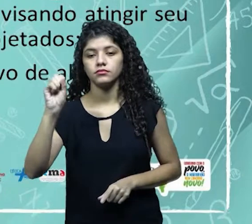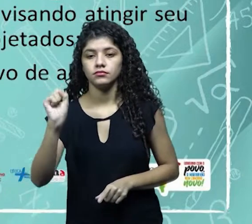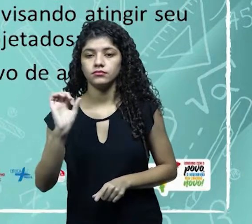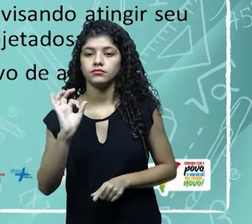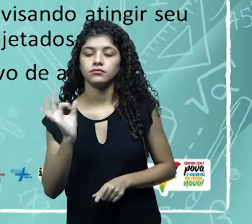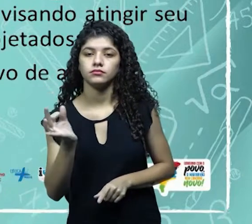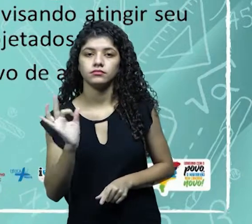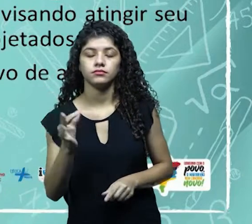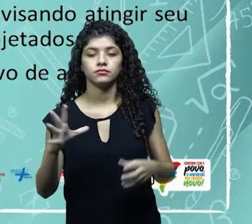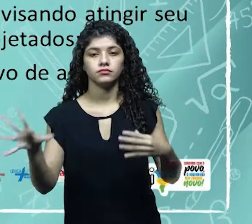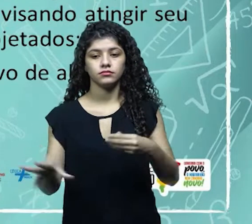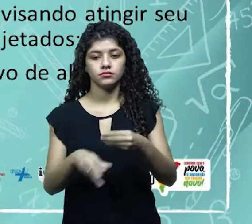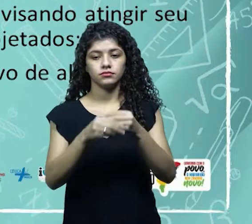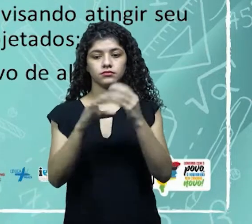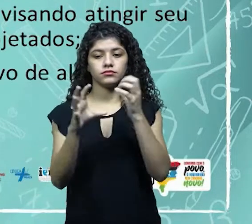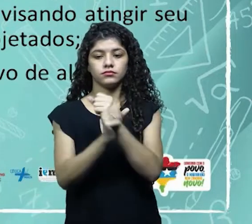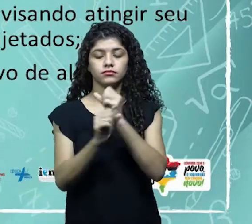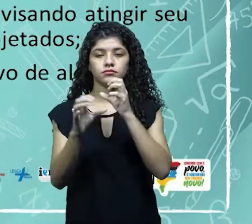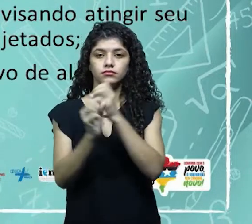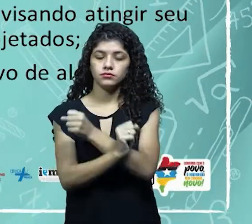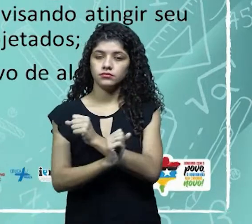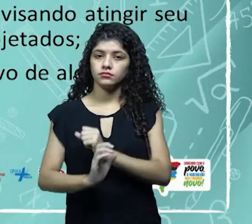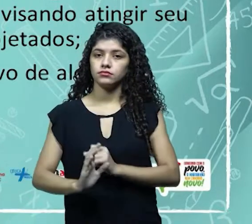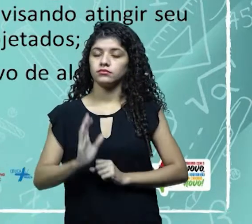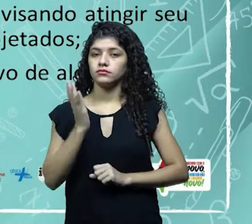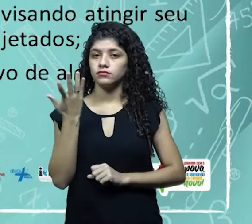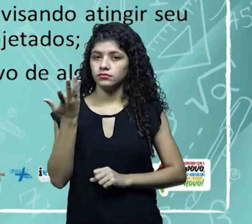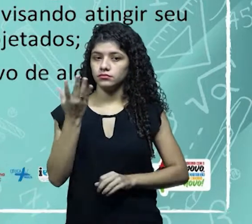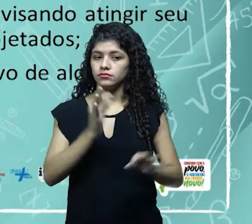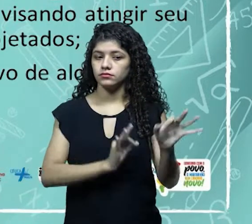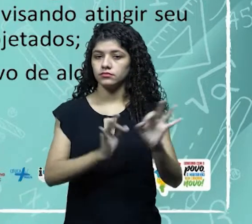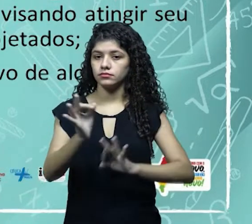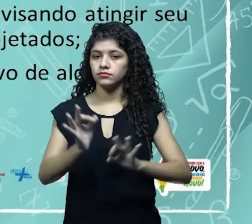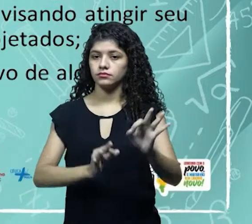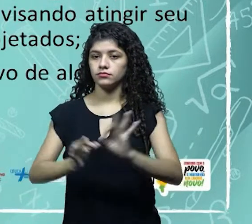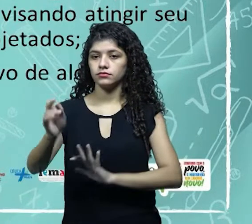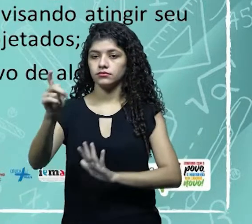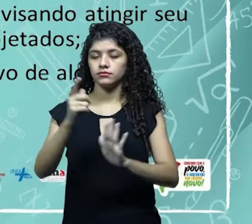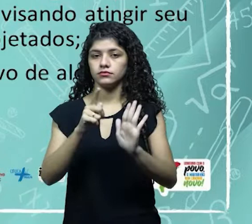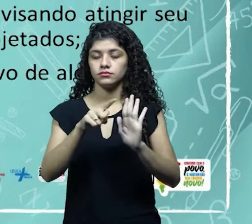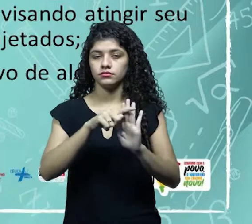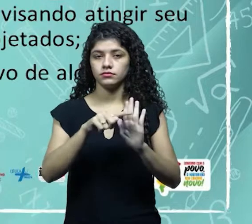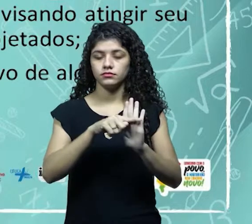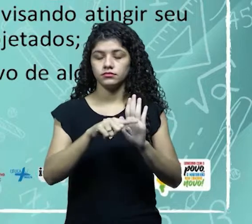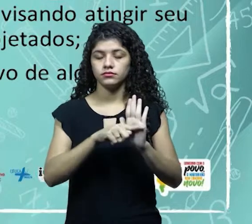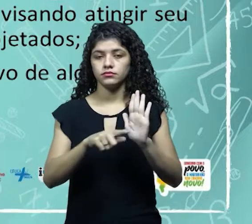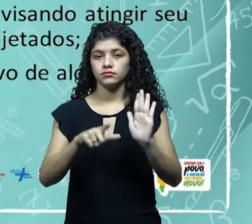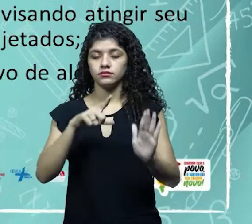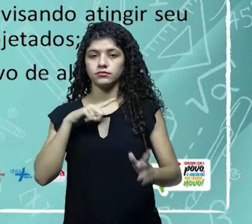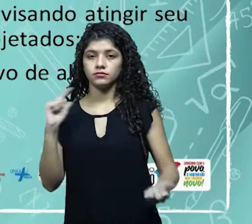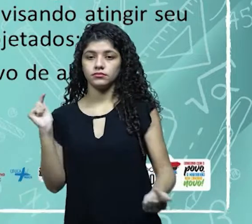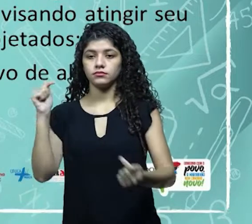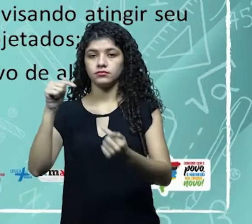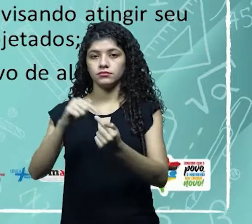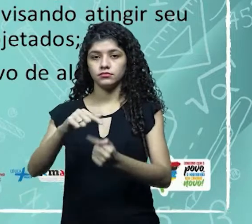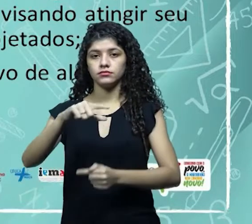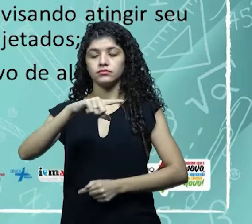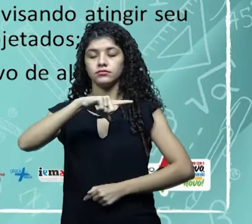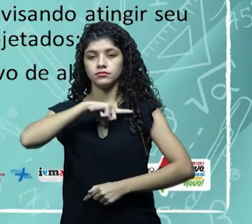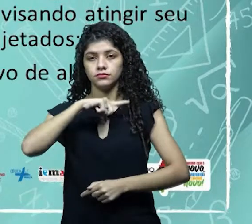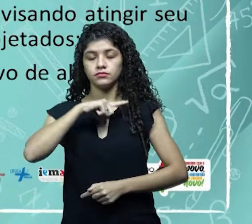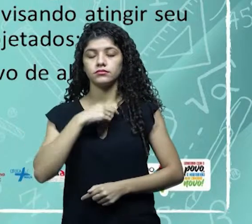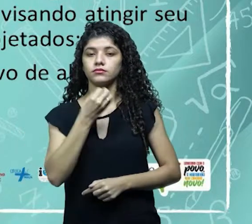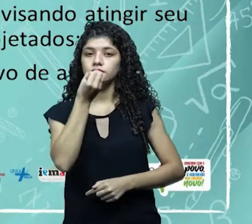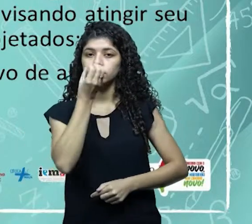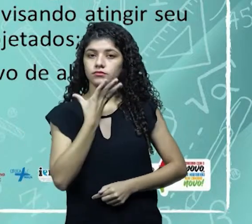estão tudo que eu projetei eu quero ter um resultado bom então a soma das ações previamente planejadas